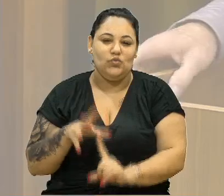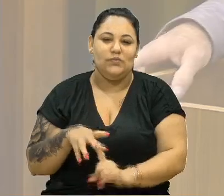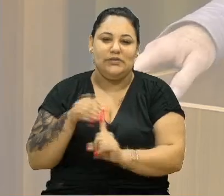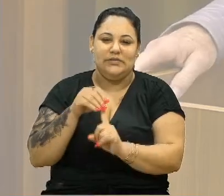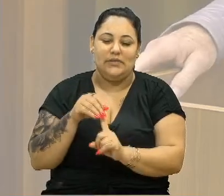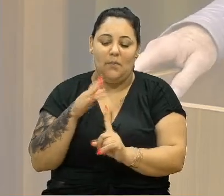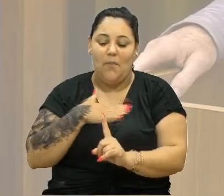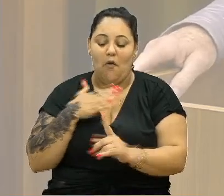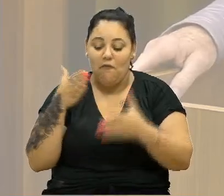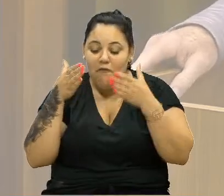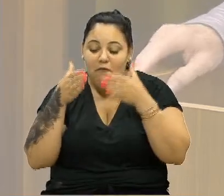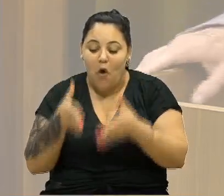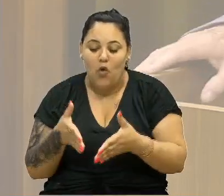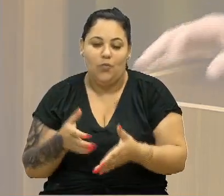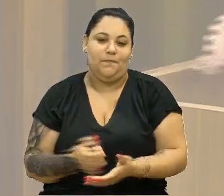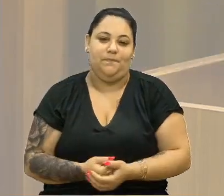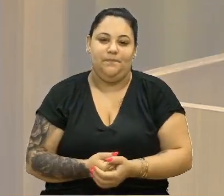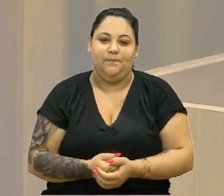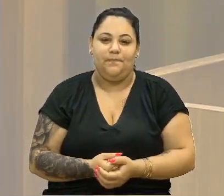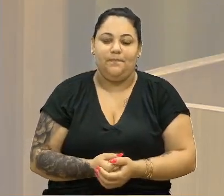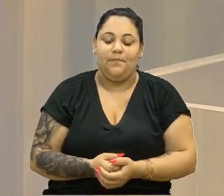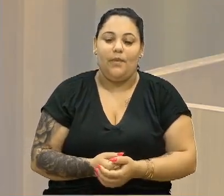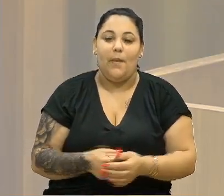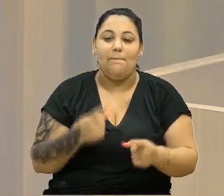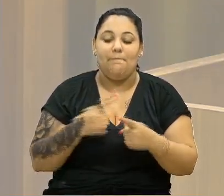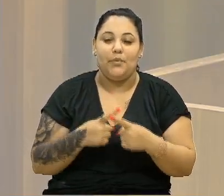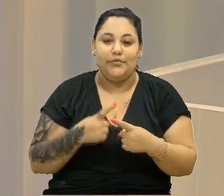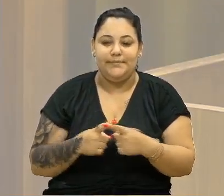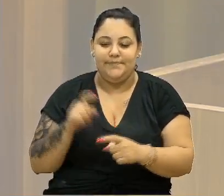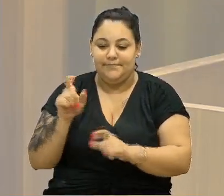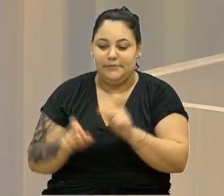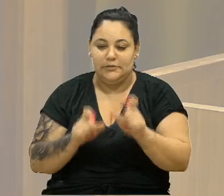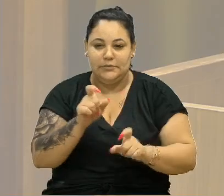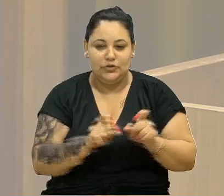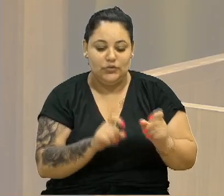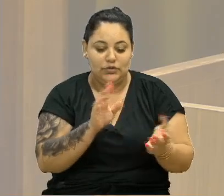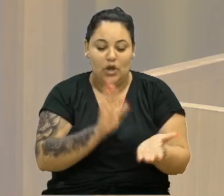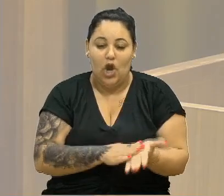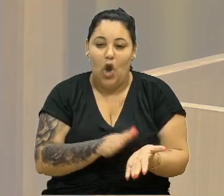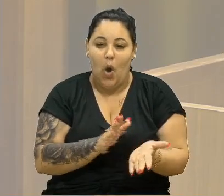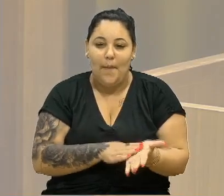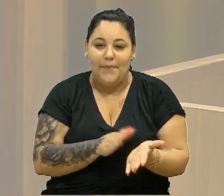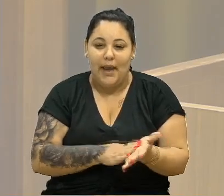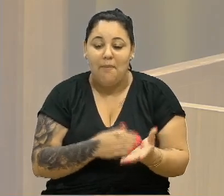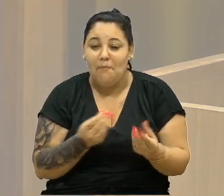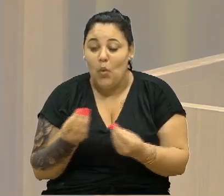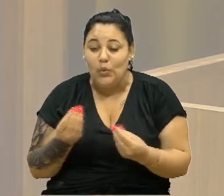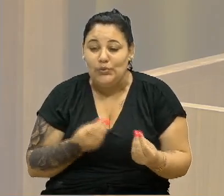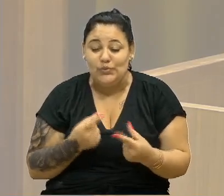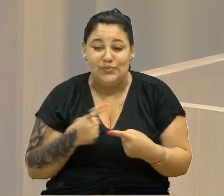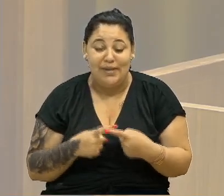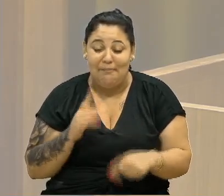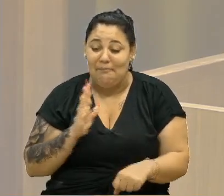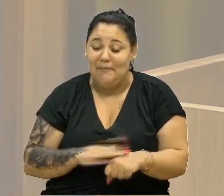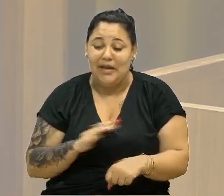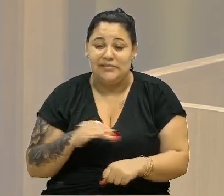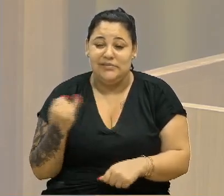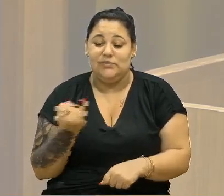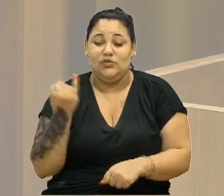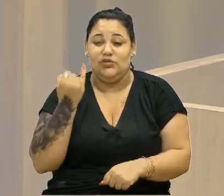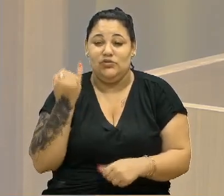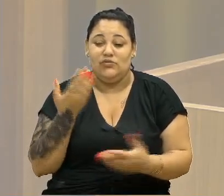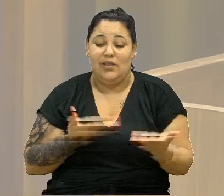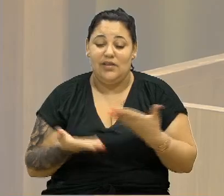meu foco principal, porque as pessoas cobram muito justamente aquilo que é mais importante, o